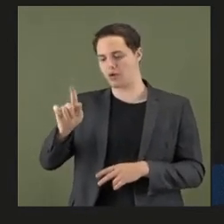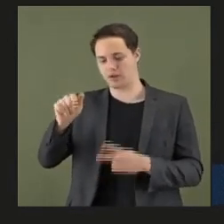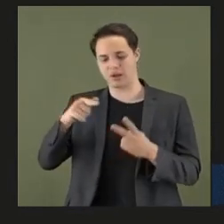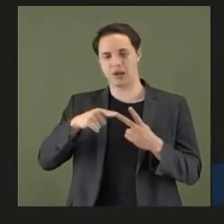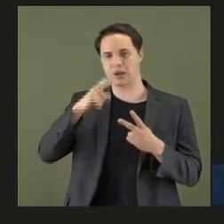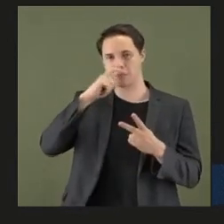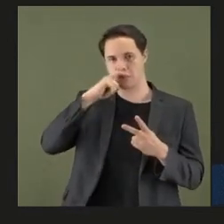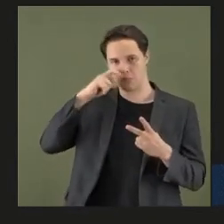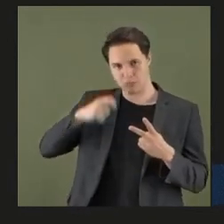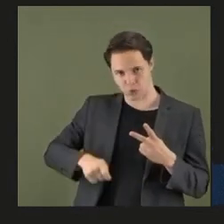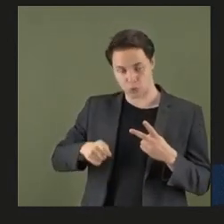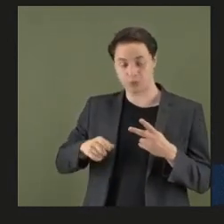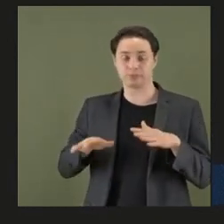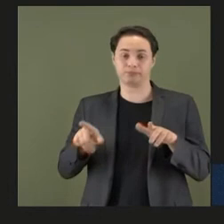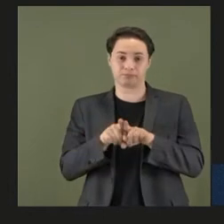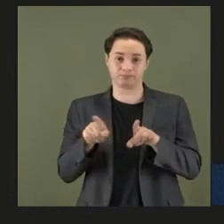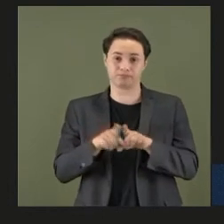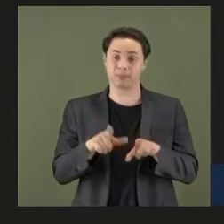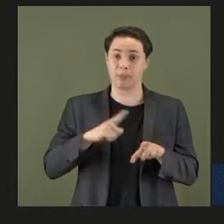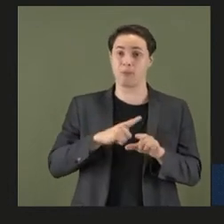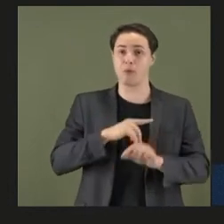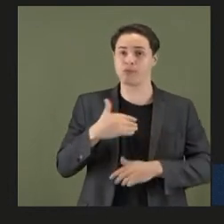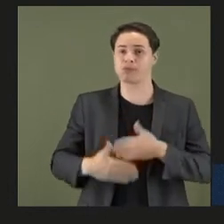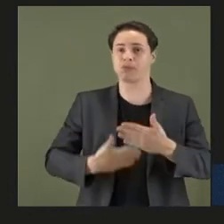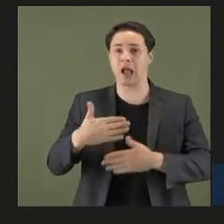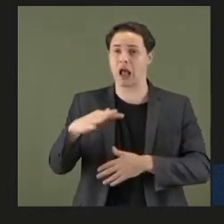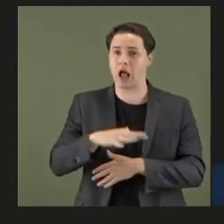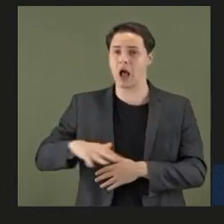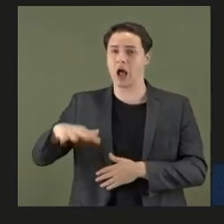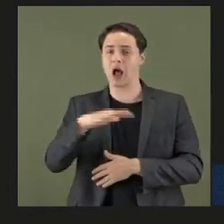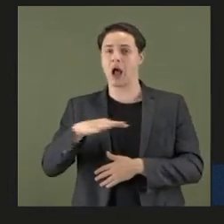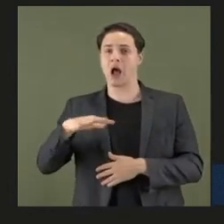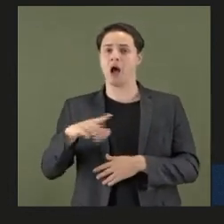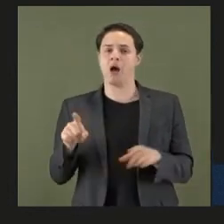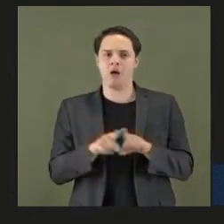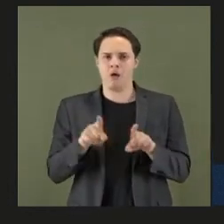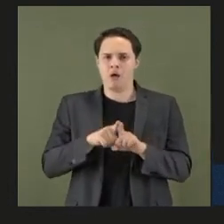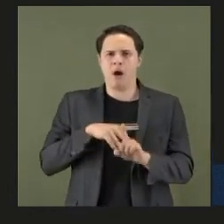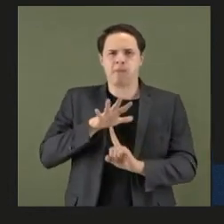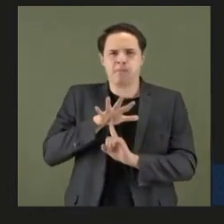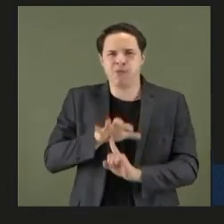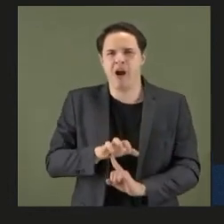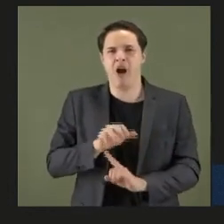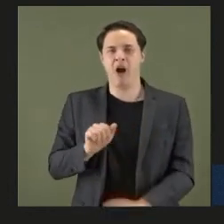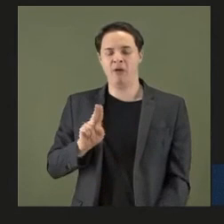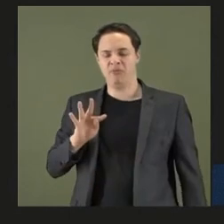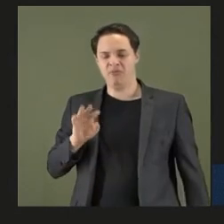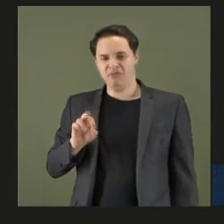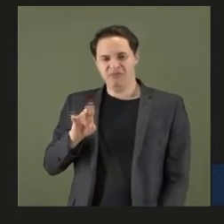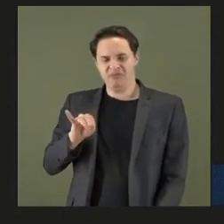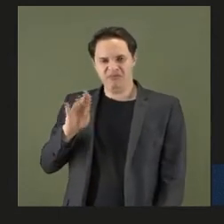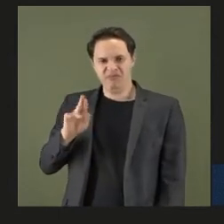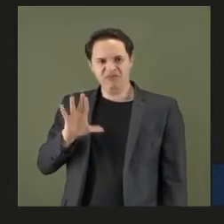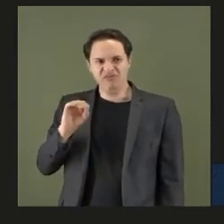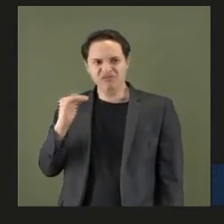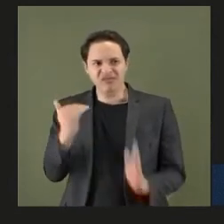da Venezuela. Caminhando a passos largos para o fundo do poço, os abusos autoritários atingem um clímax